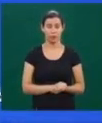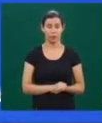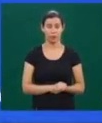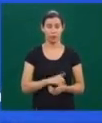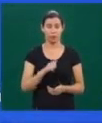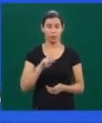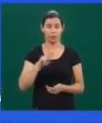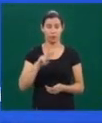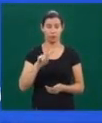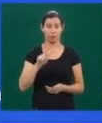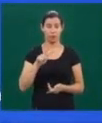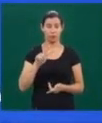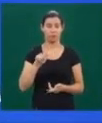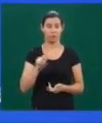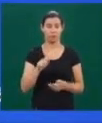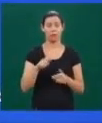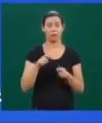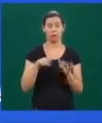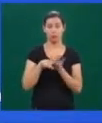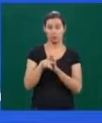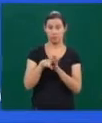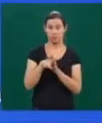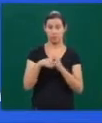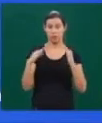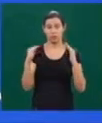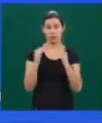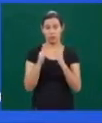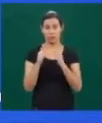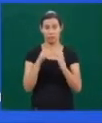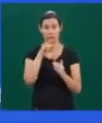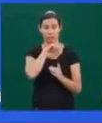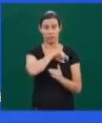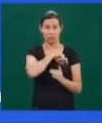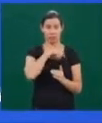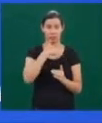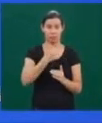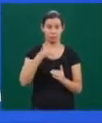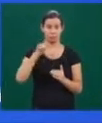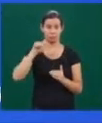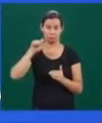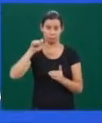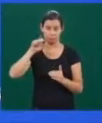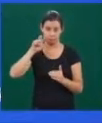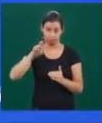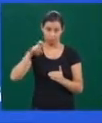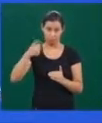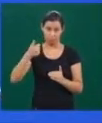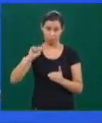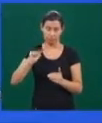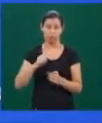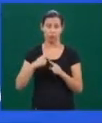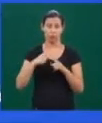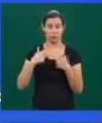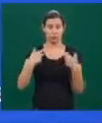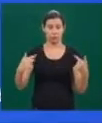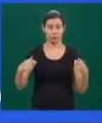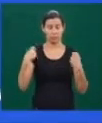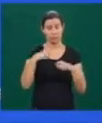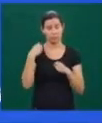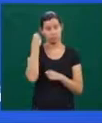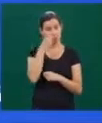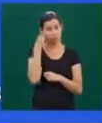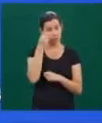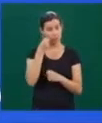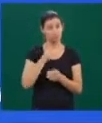Vaga para vistoriador de imóveis. O salário é de R$ 1.518, mais vale transporte e convênio médico. Como requisitos, experiência